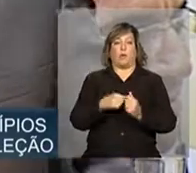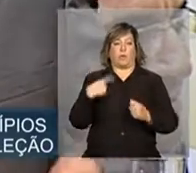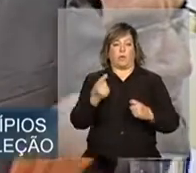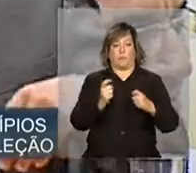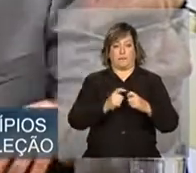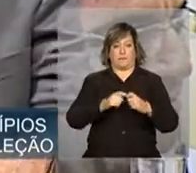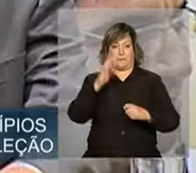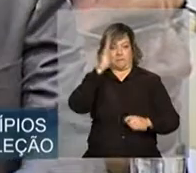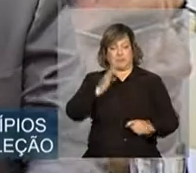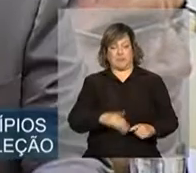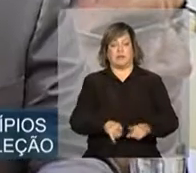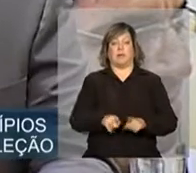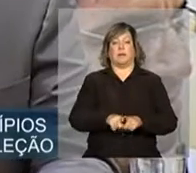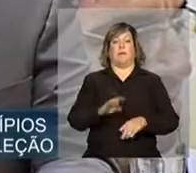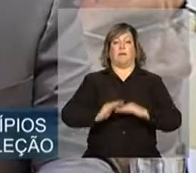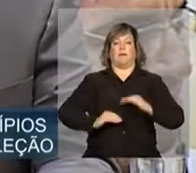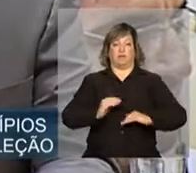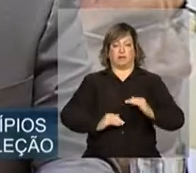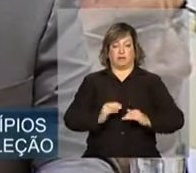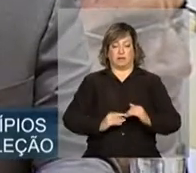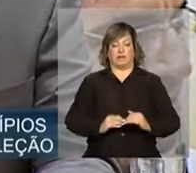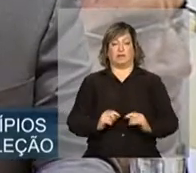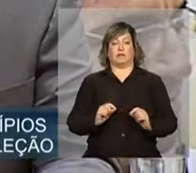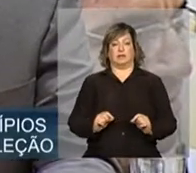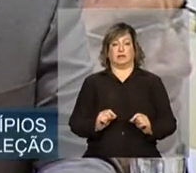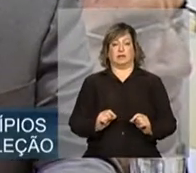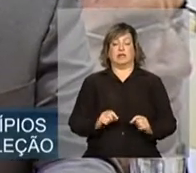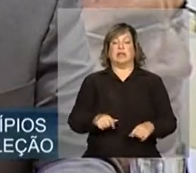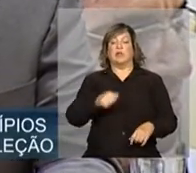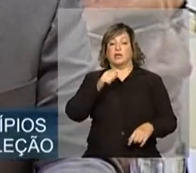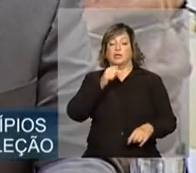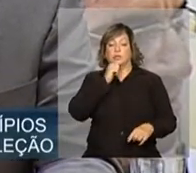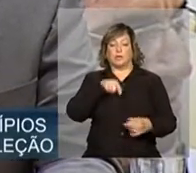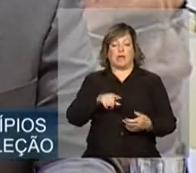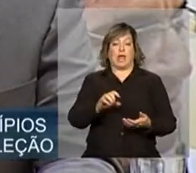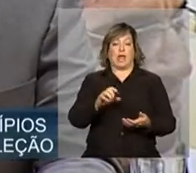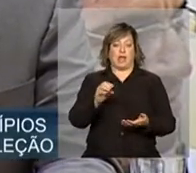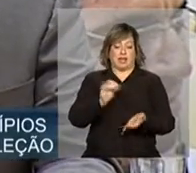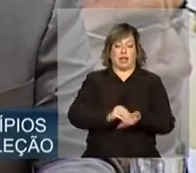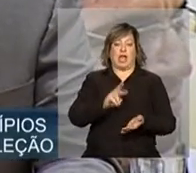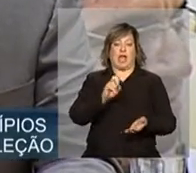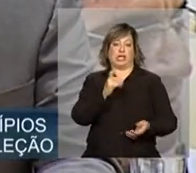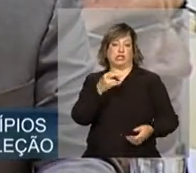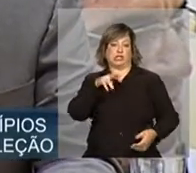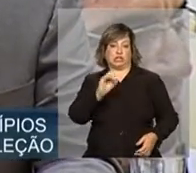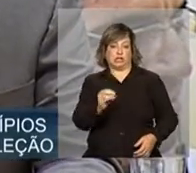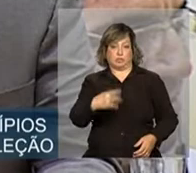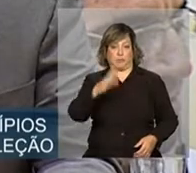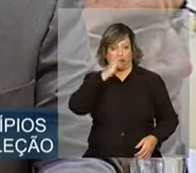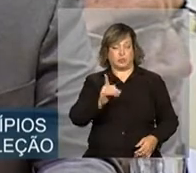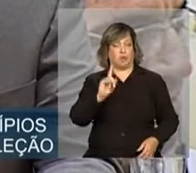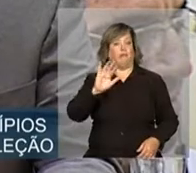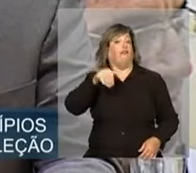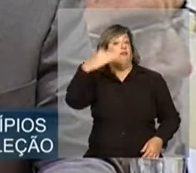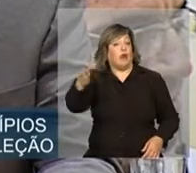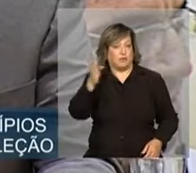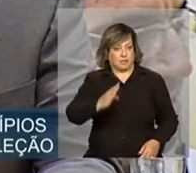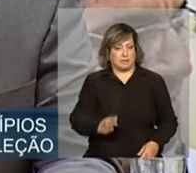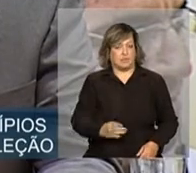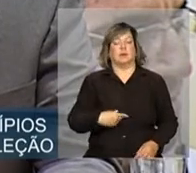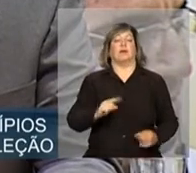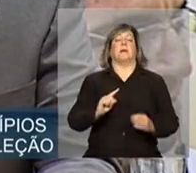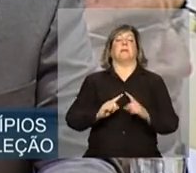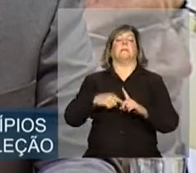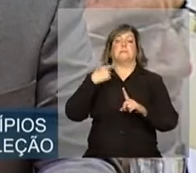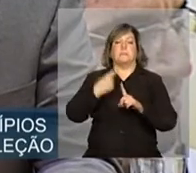e os profissionais Oi hoje profissional fora do Brasil nós ampliamos o atendimento de municípios mais